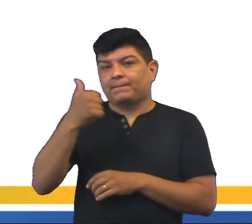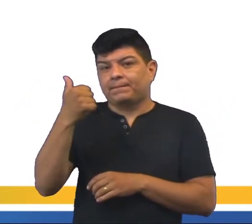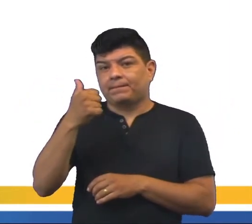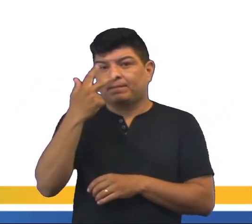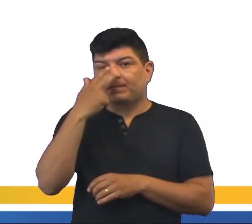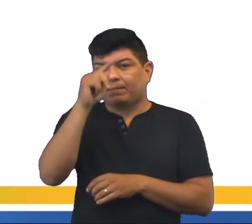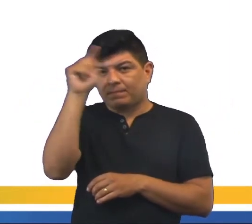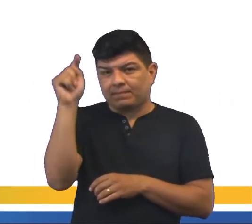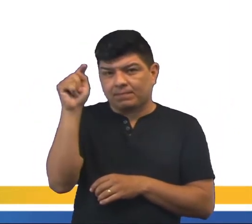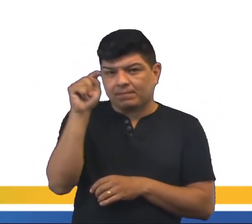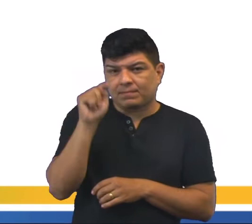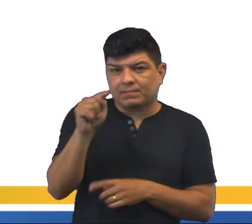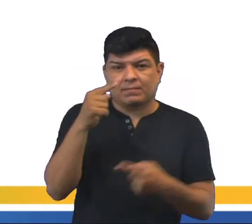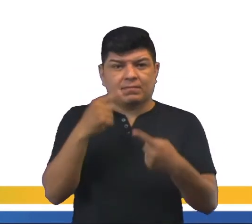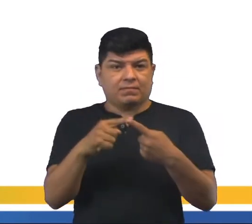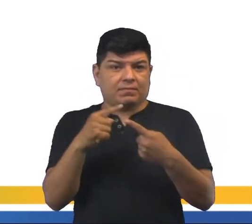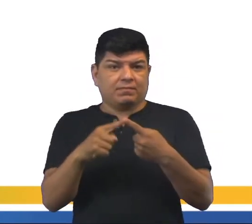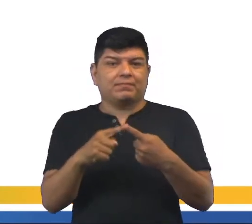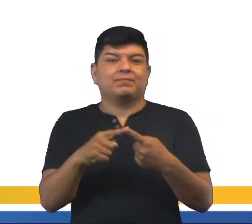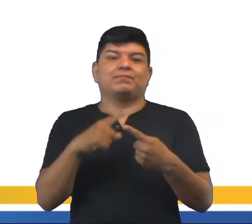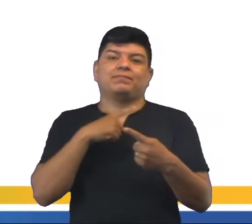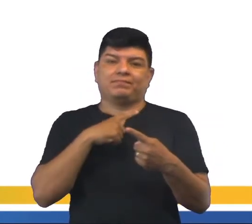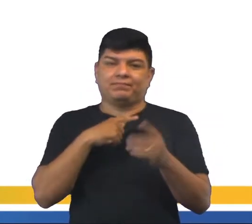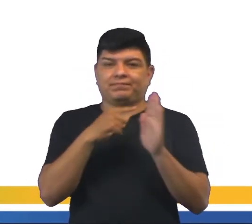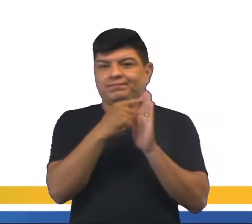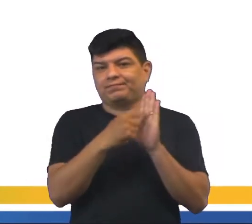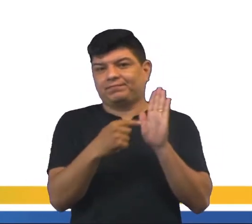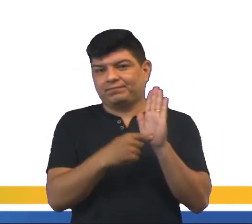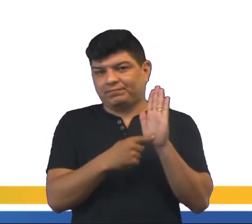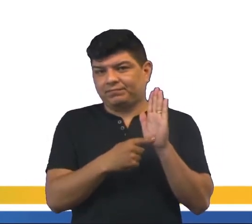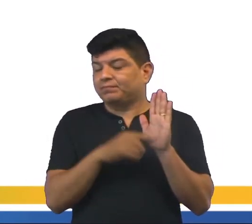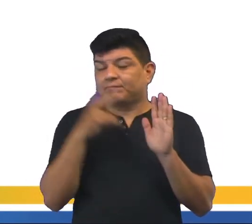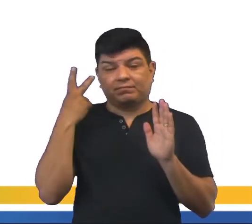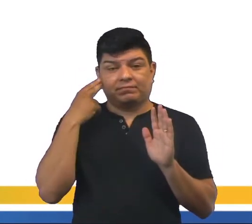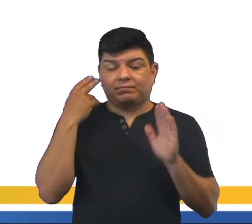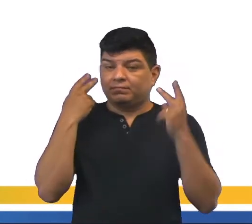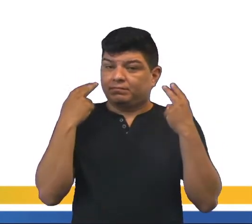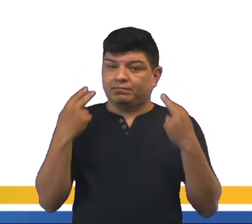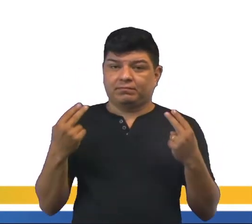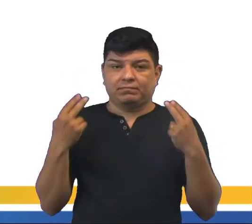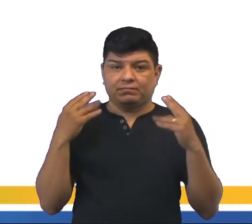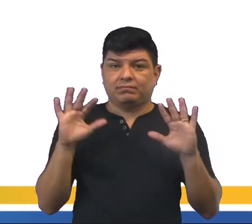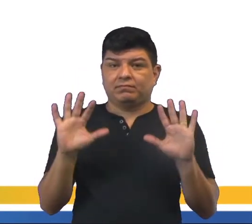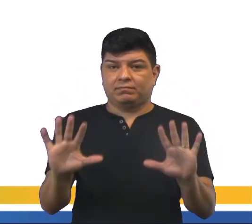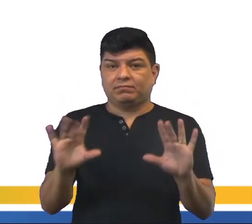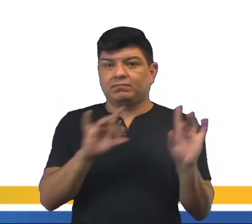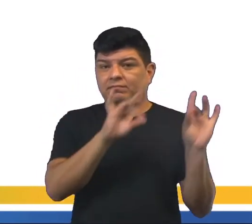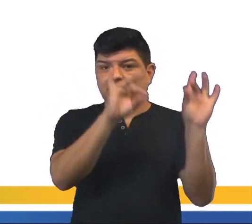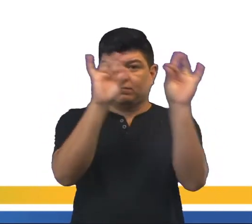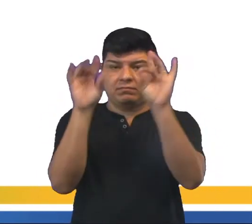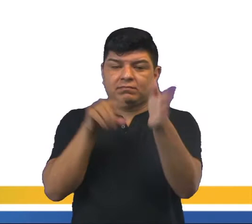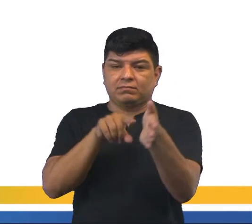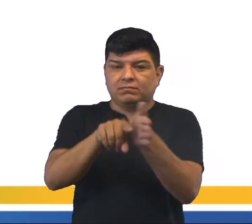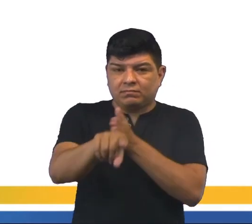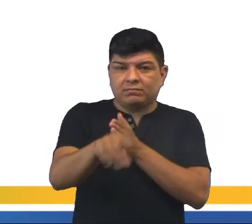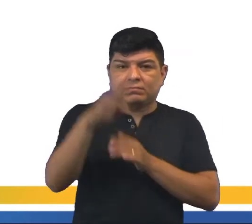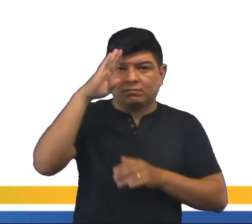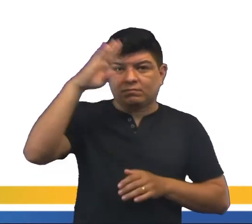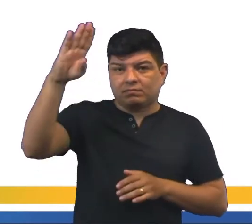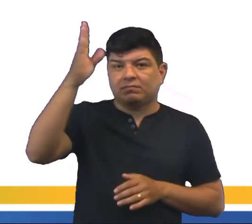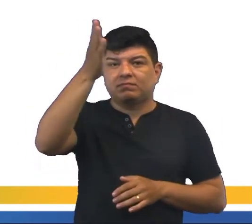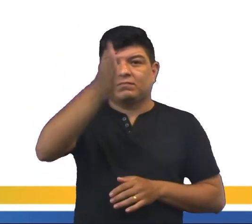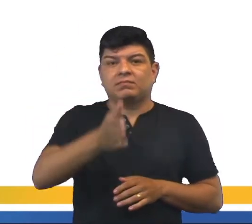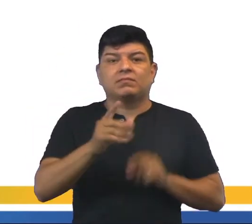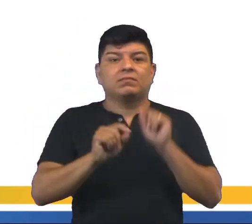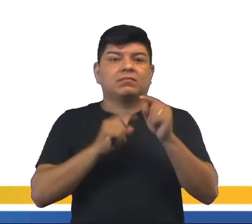elas são interrogativas, né, porque tem ponto de interrogação. Isso aí é uma marca, né, bem específica mesmo das perguntas, principalmente as